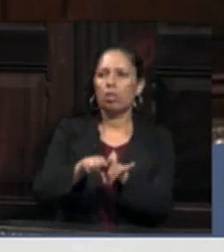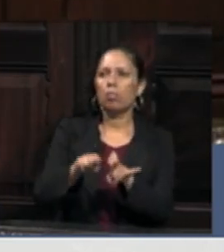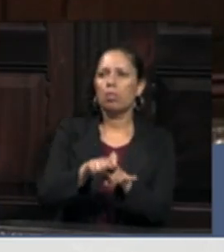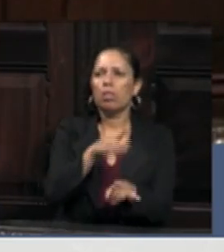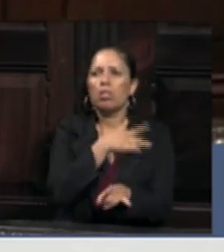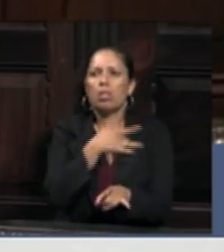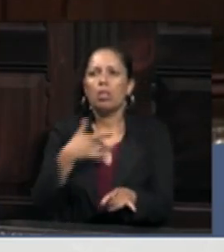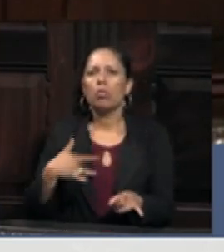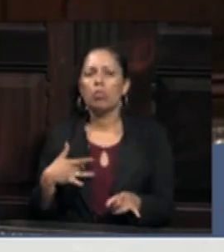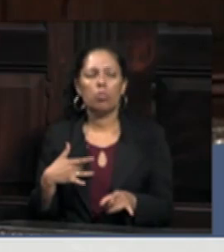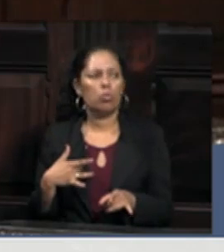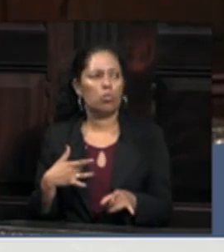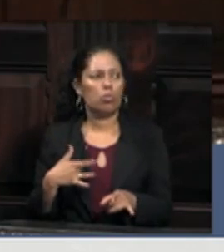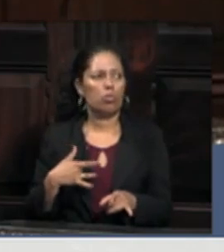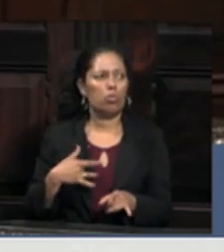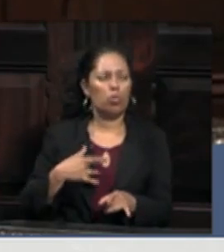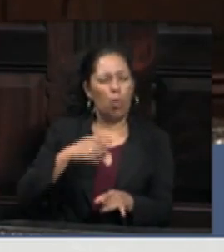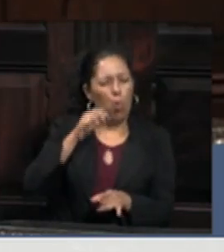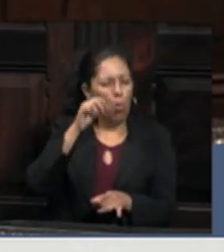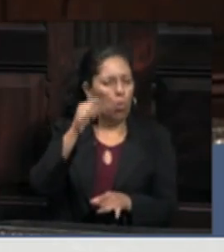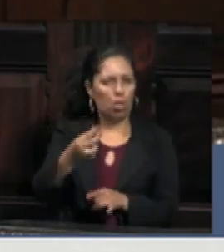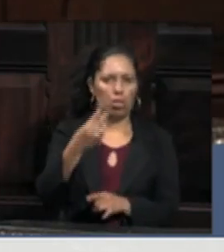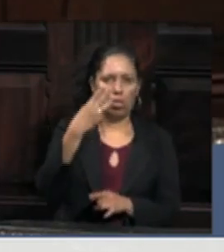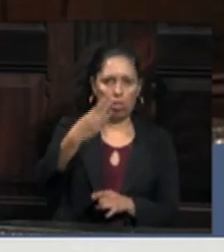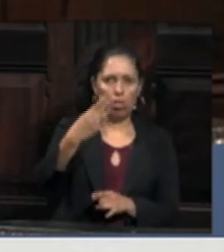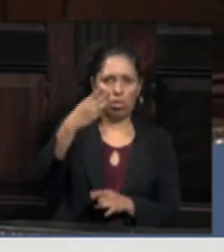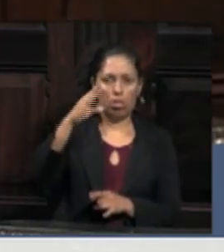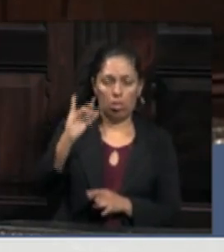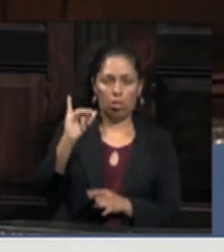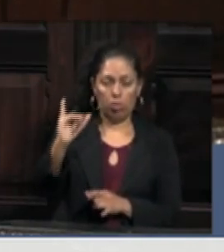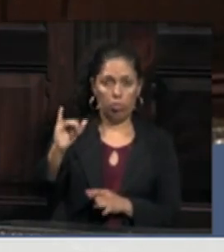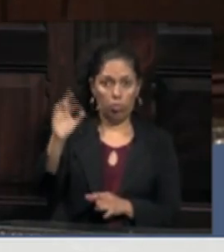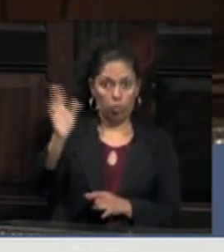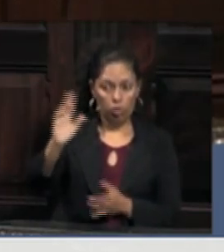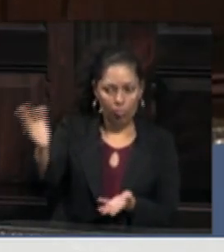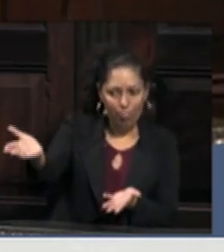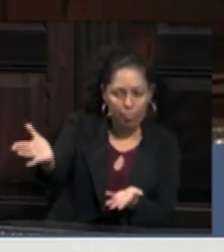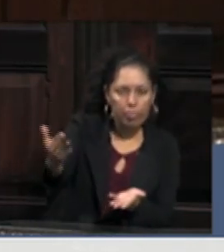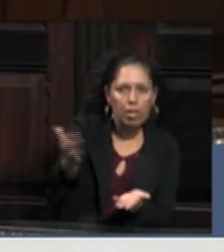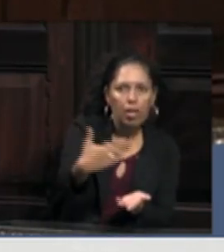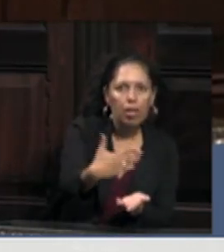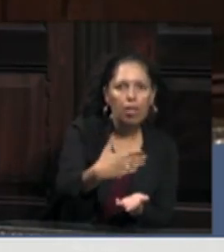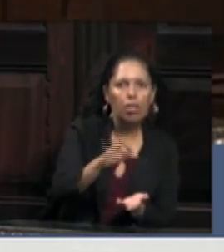saúde, foram quase 3 bilhões que deixaram de ser arrecadados